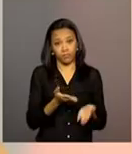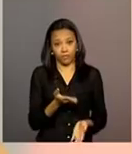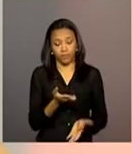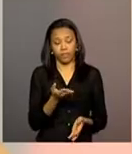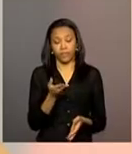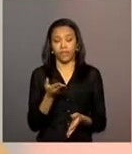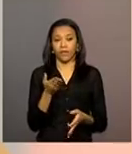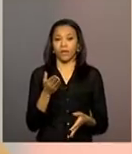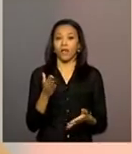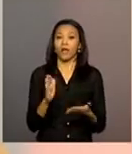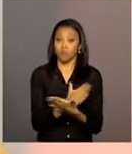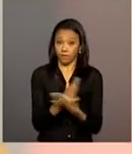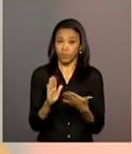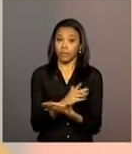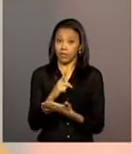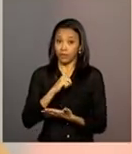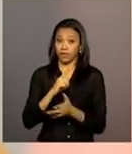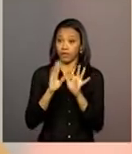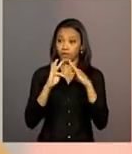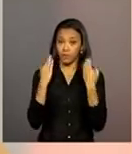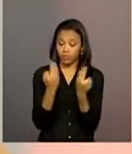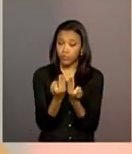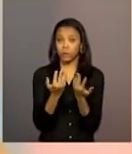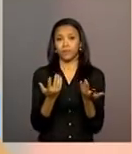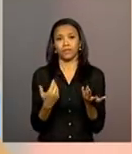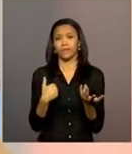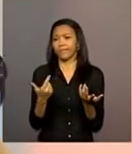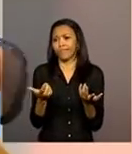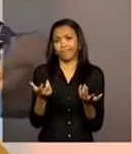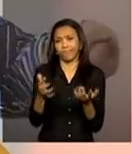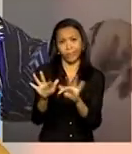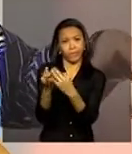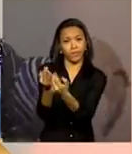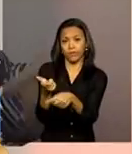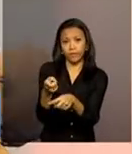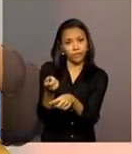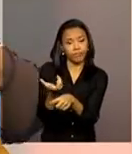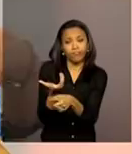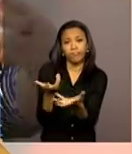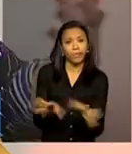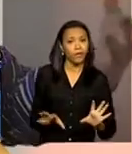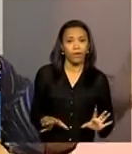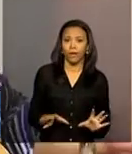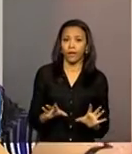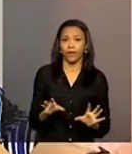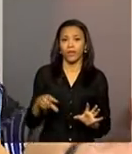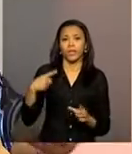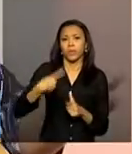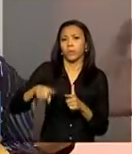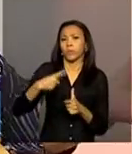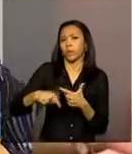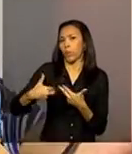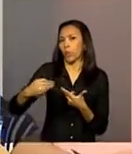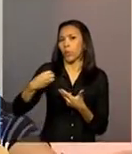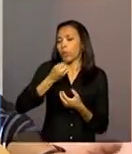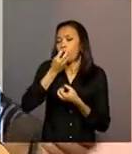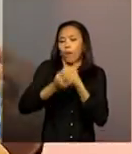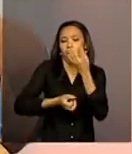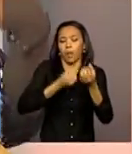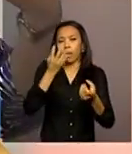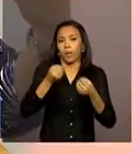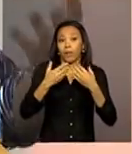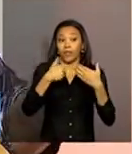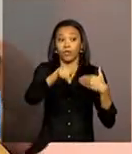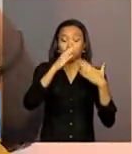muitas vezes tem famílias que não querem eh colocar suas questões de forma mais coletiva